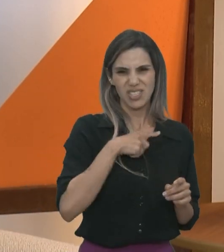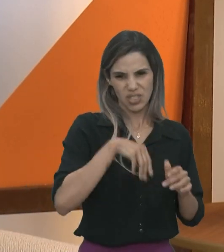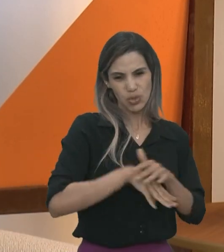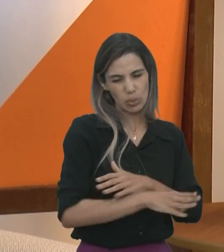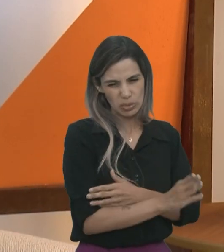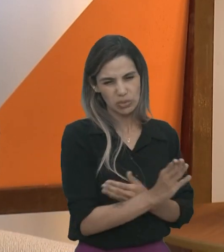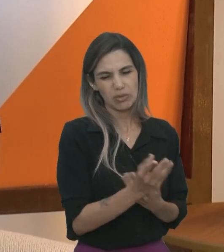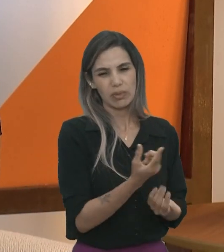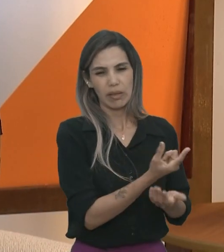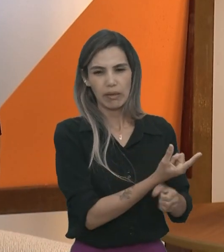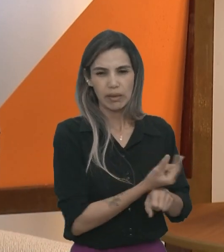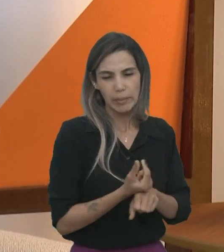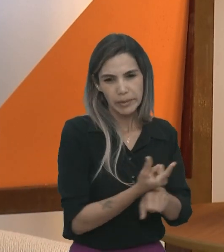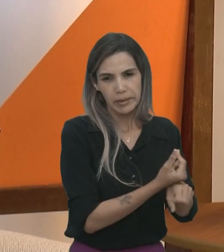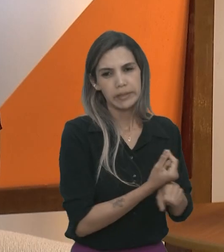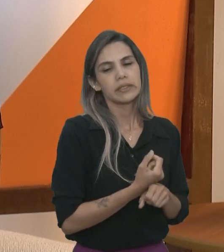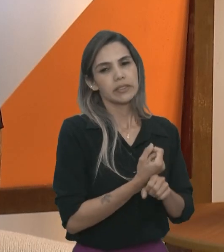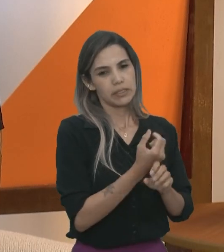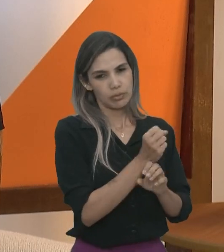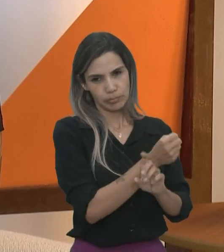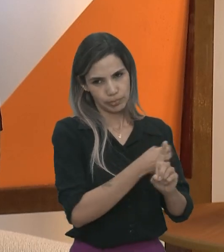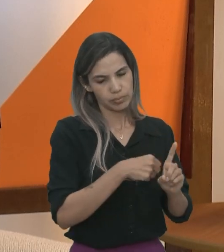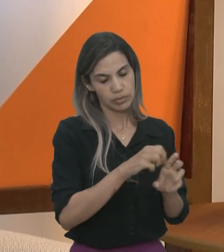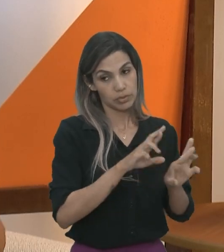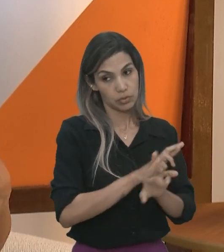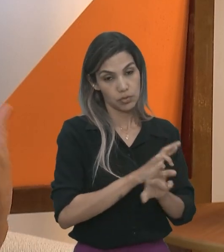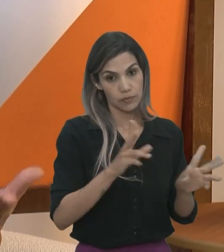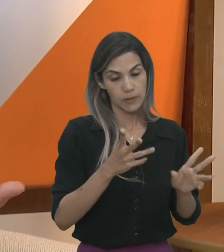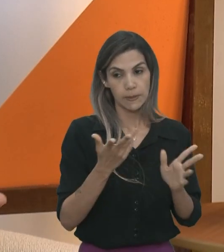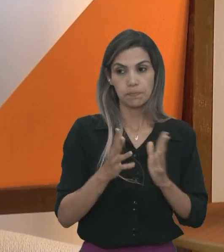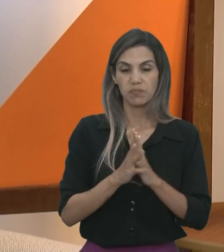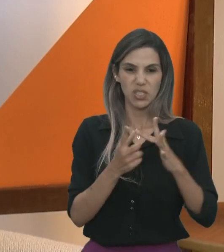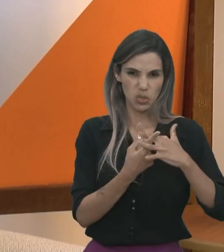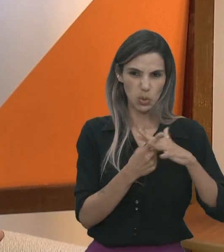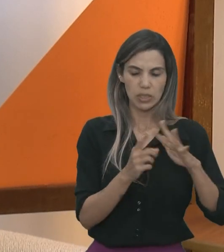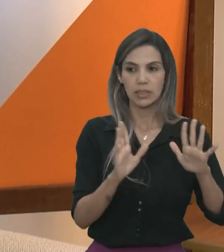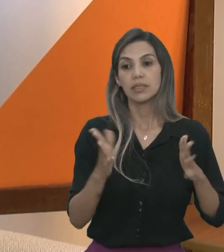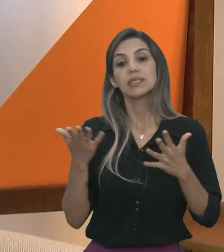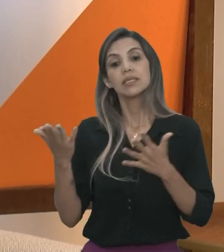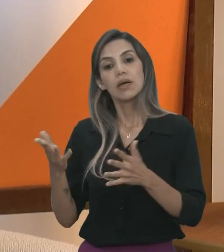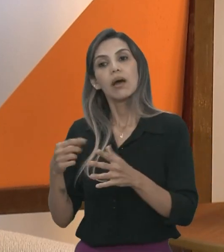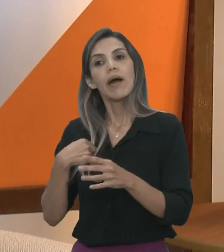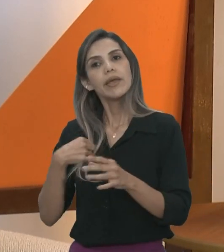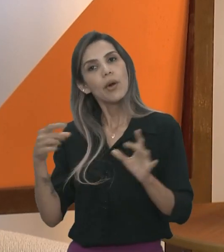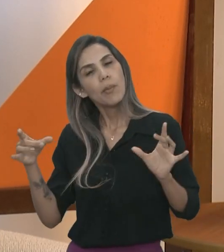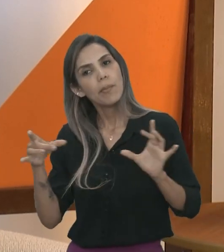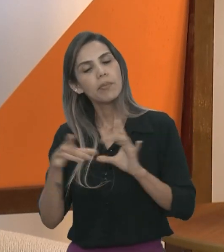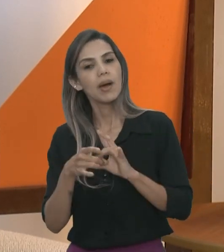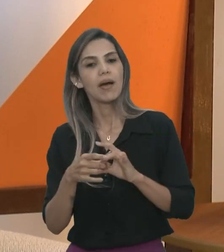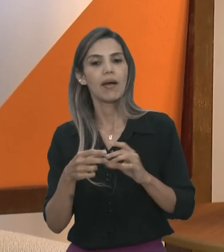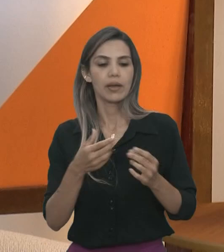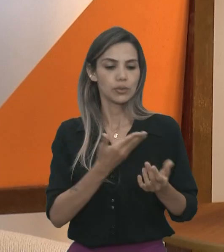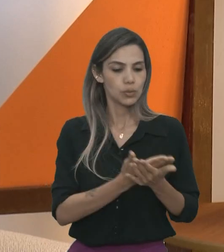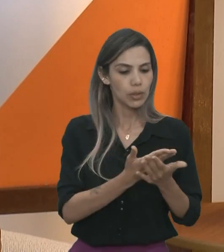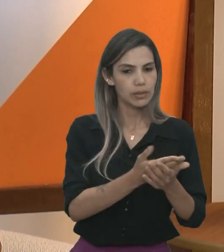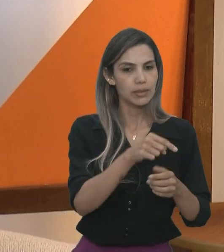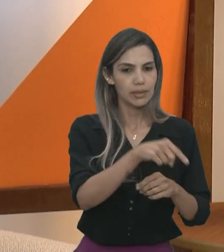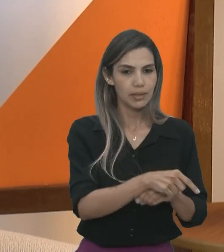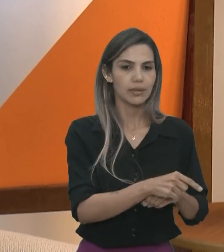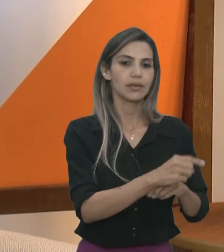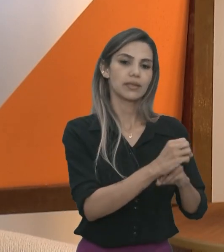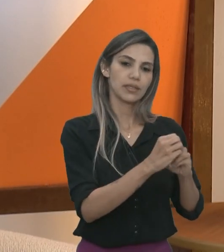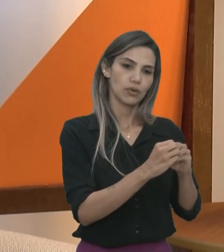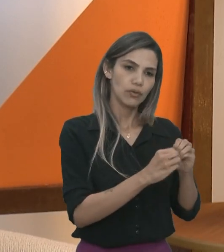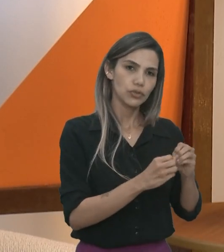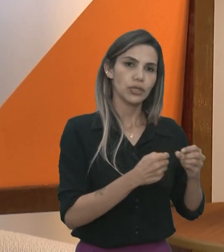capitalista social. Então, eu fui sempre conciliando, como eu disse, o lado da universidade e